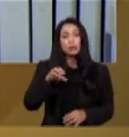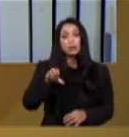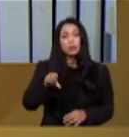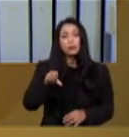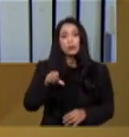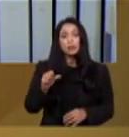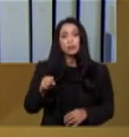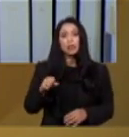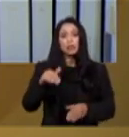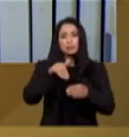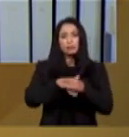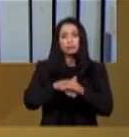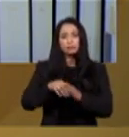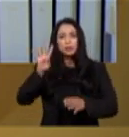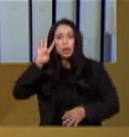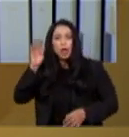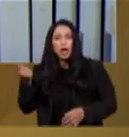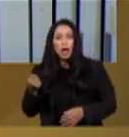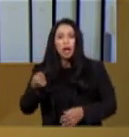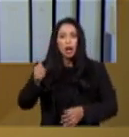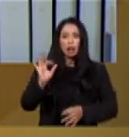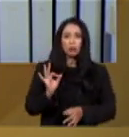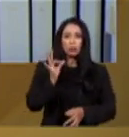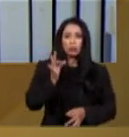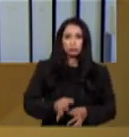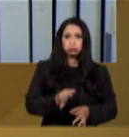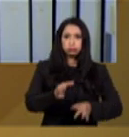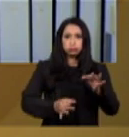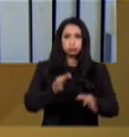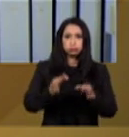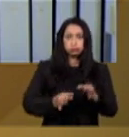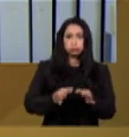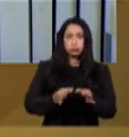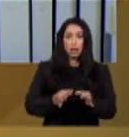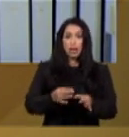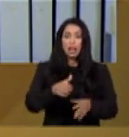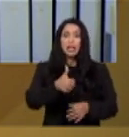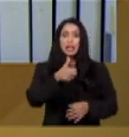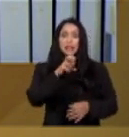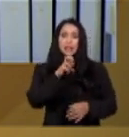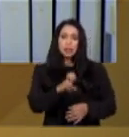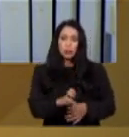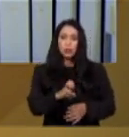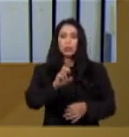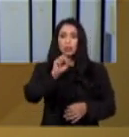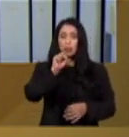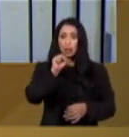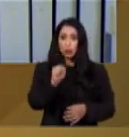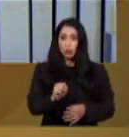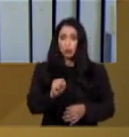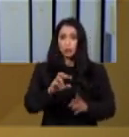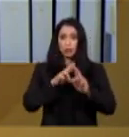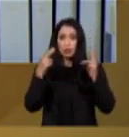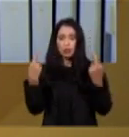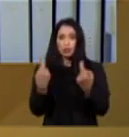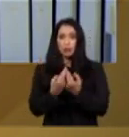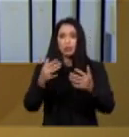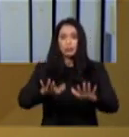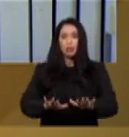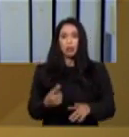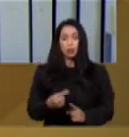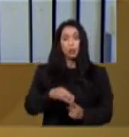8.393 acórdãos. Foram realizadas 58 sessões plenárias, uma sessão